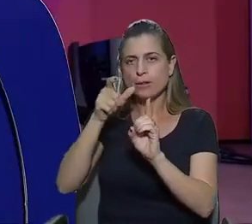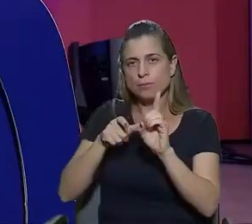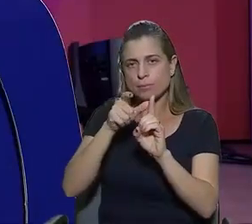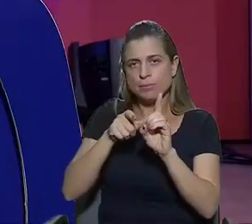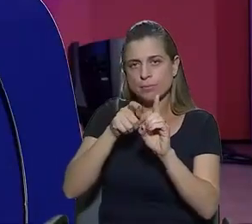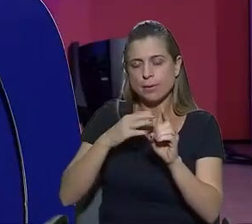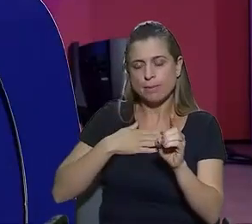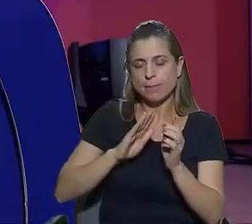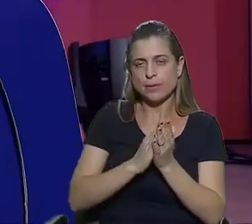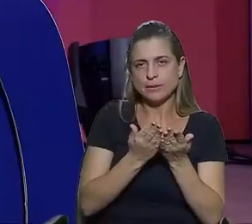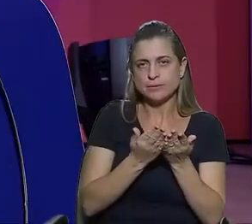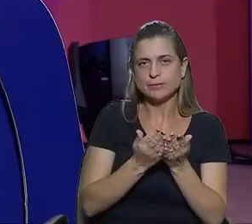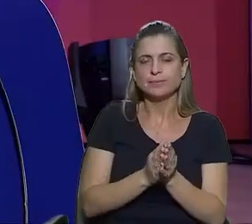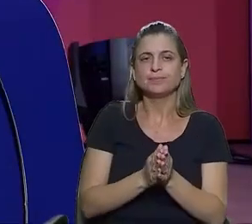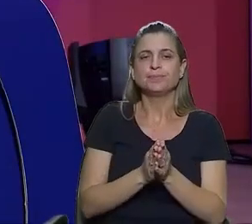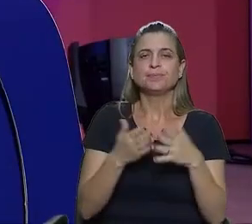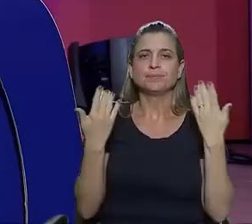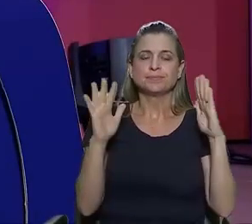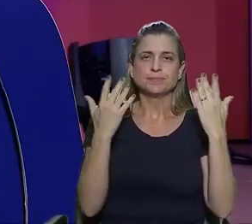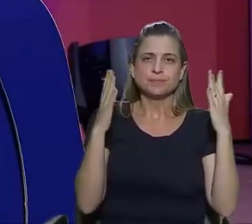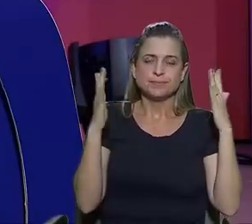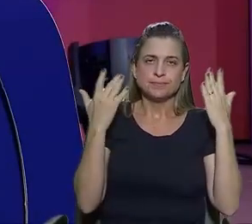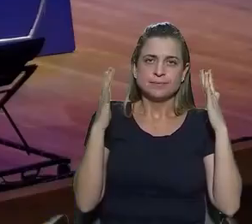passam. Né? Maravilha.